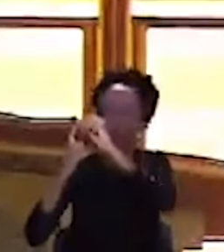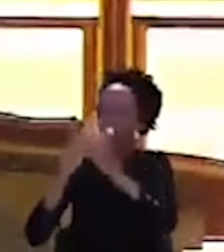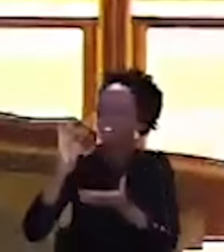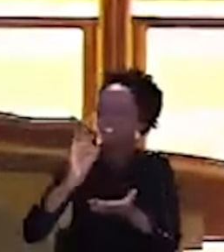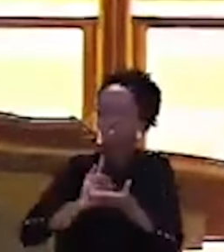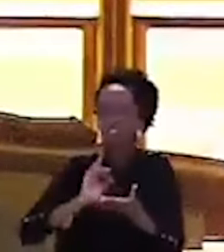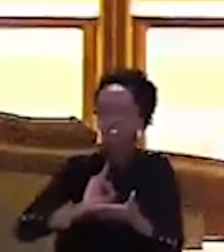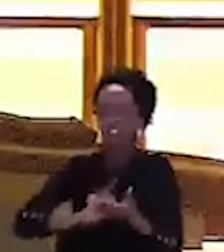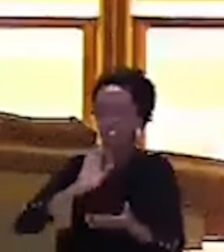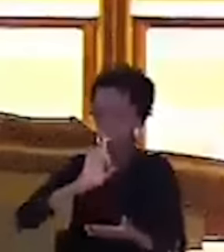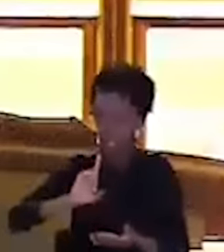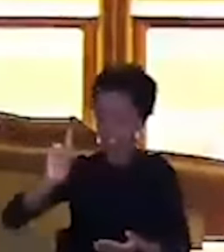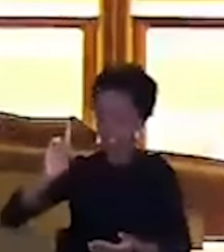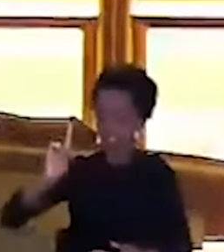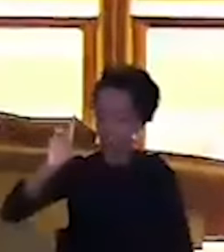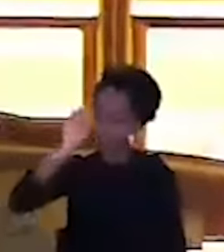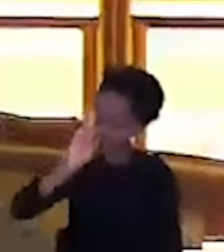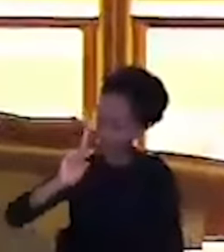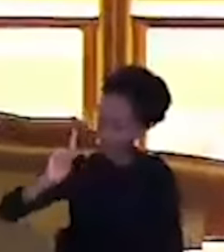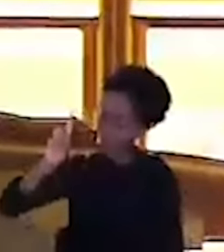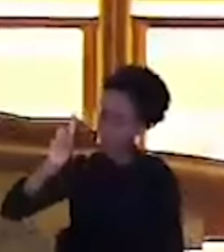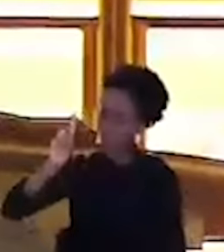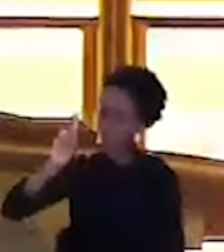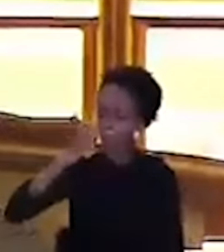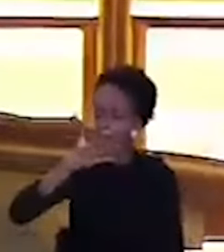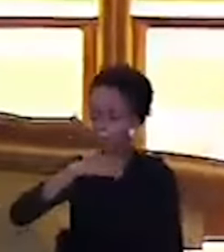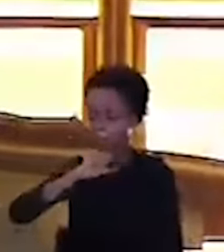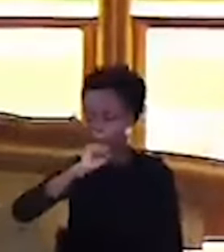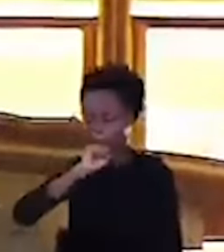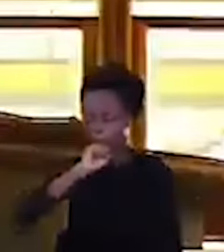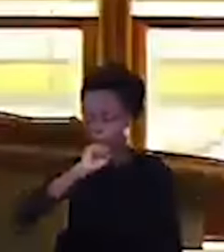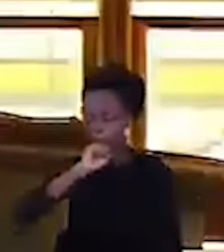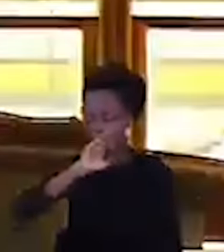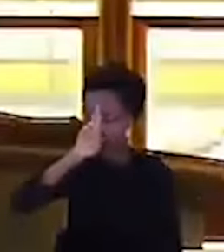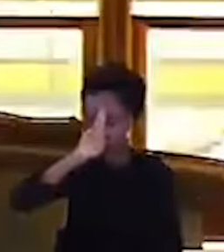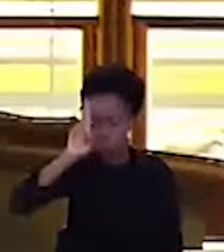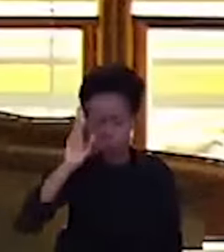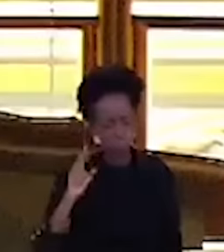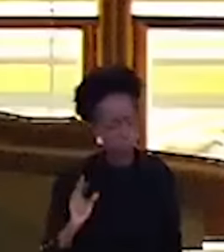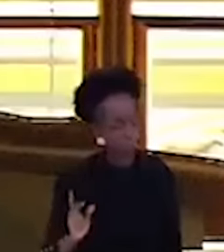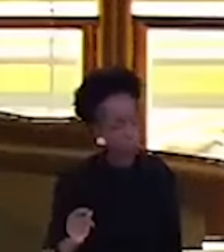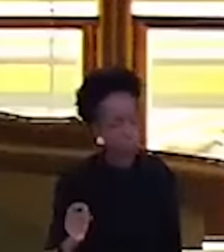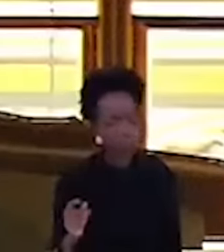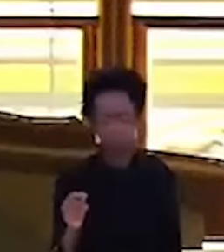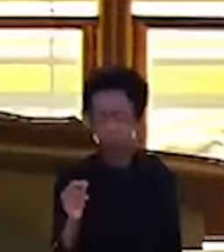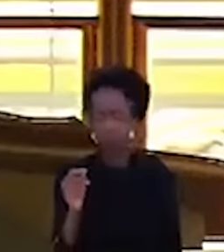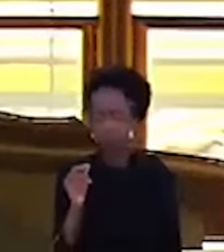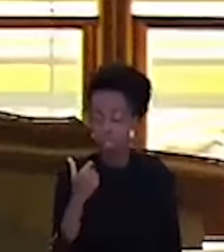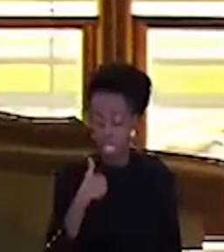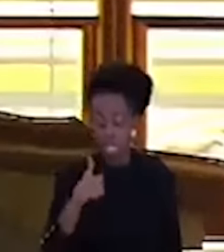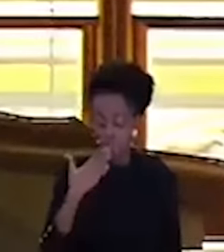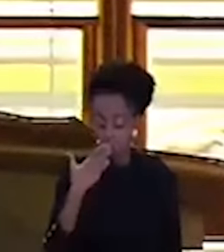Deus. Deus, Pai e Senhor eterno. Prometo